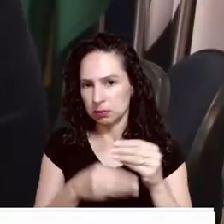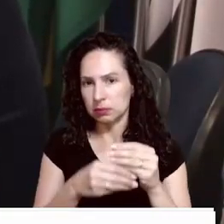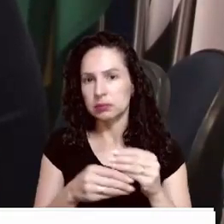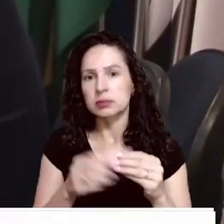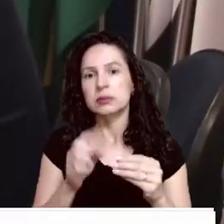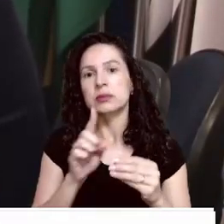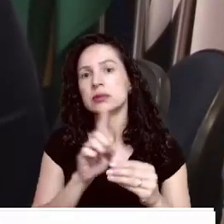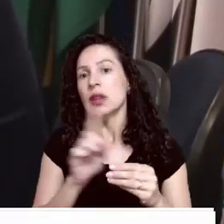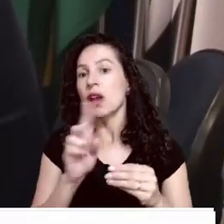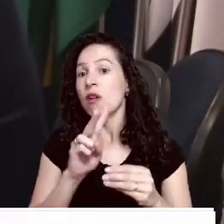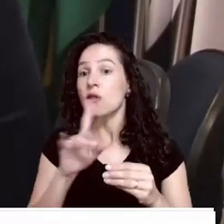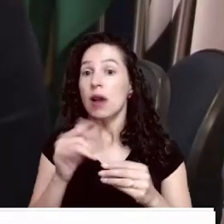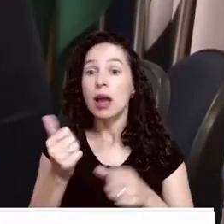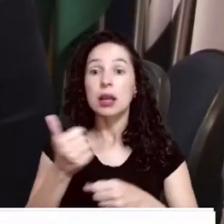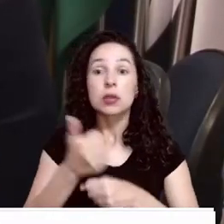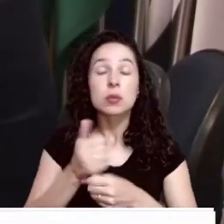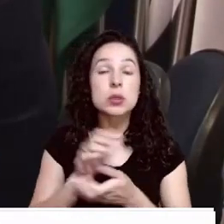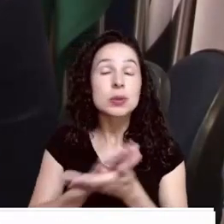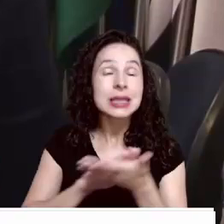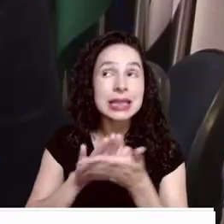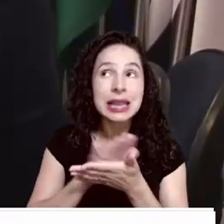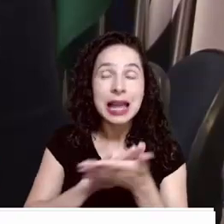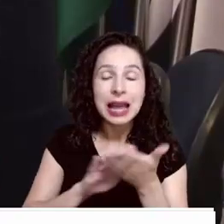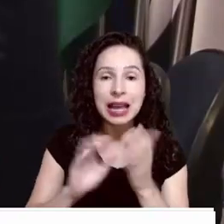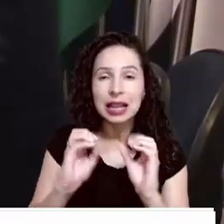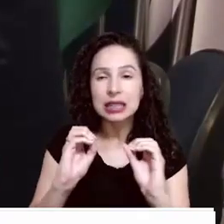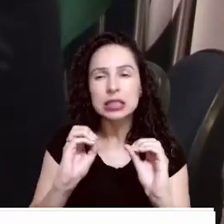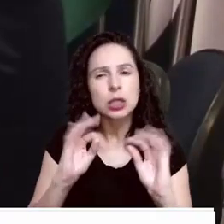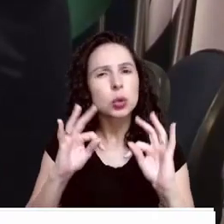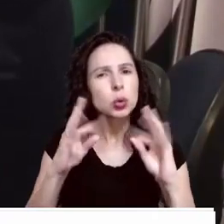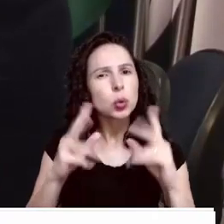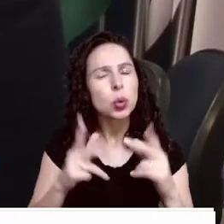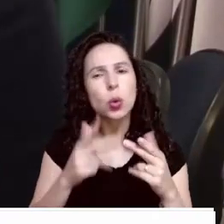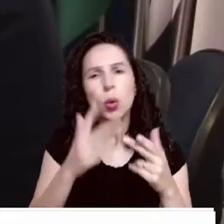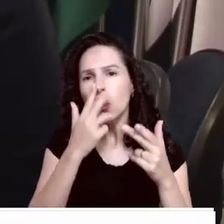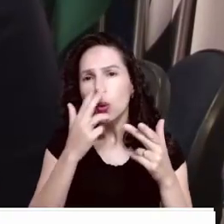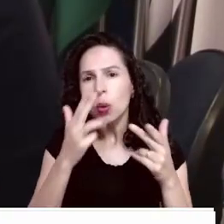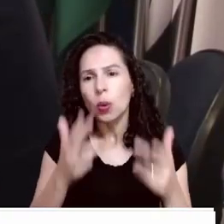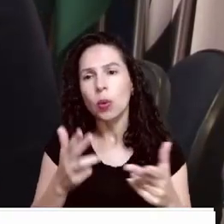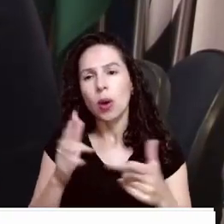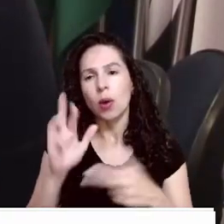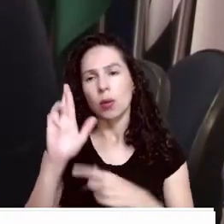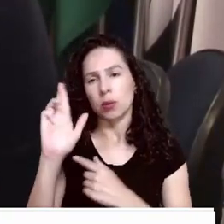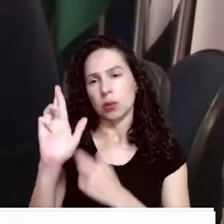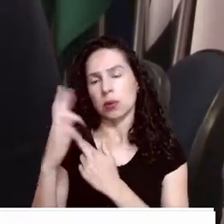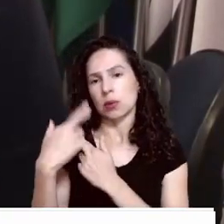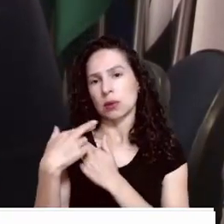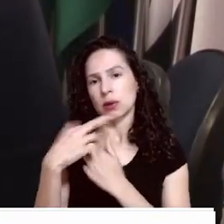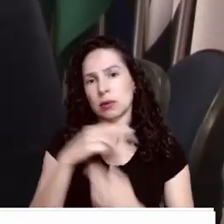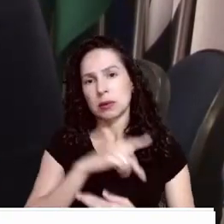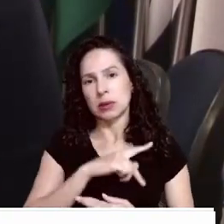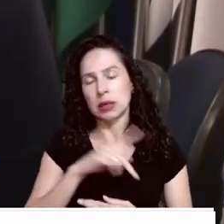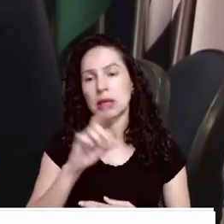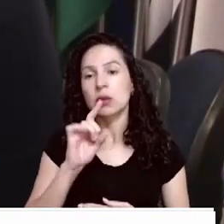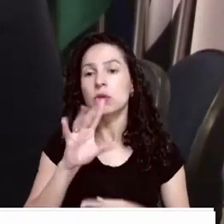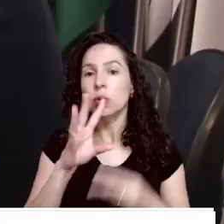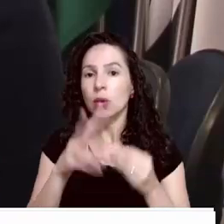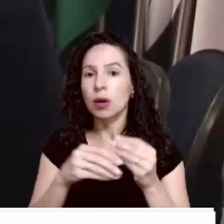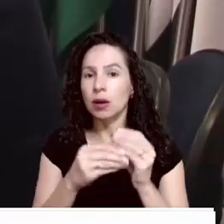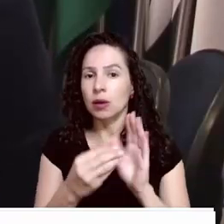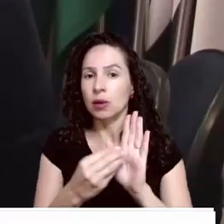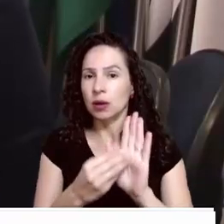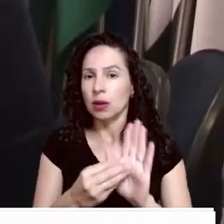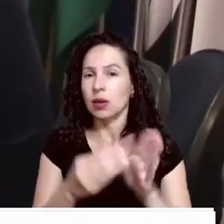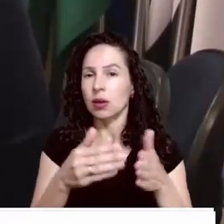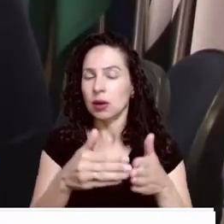mudando uma vírgula. Fica tudo contra o presidente. Eu apenas coloquei a questão do recesso,